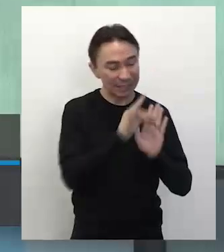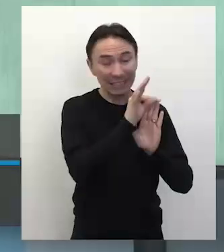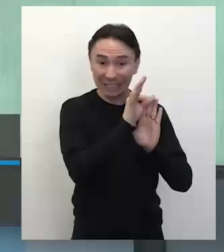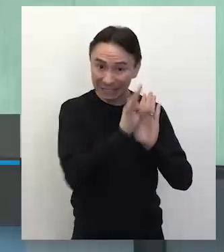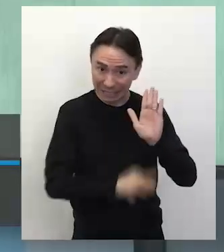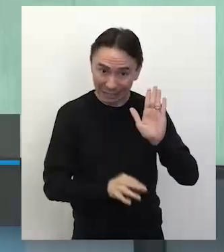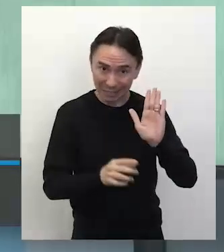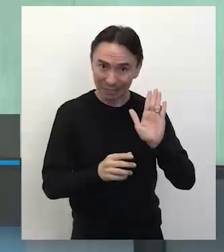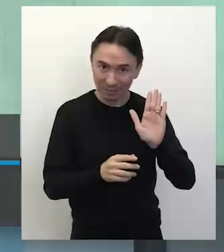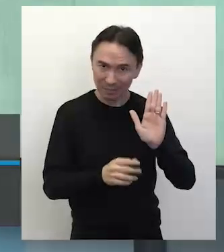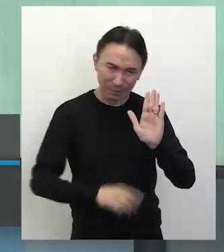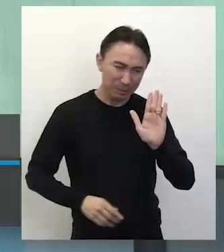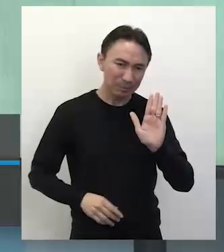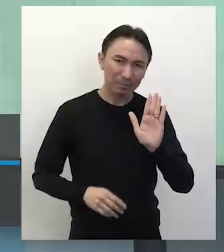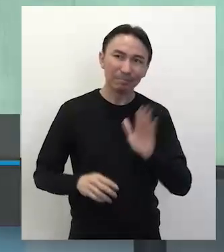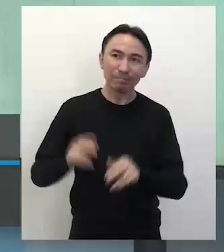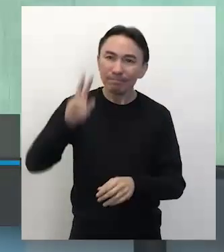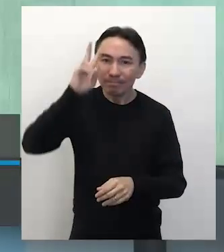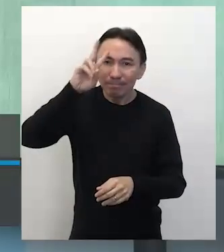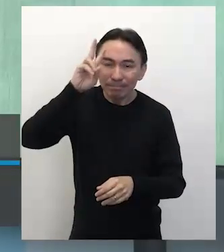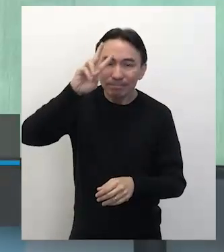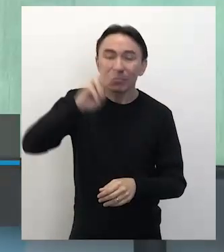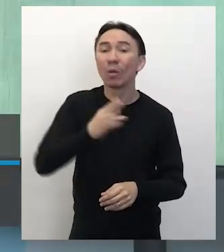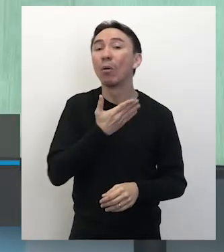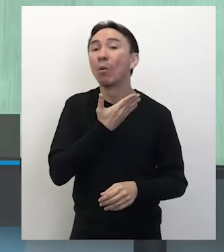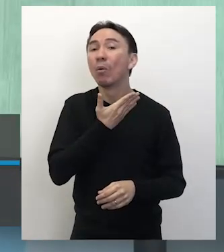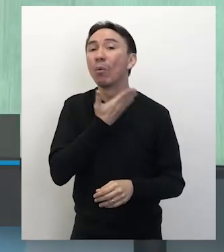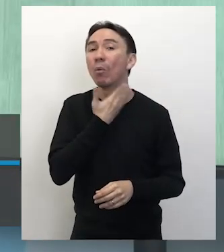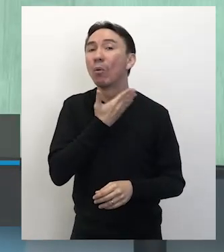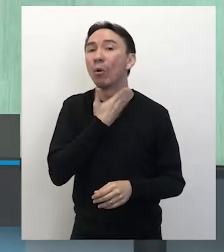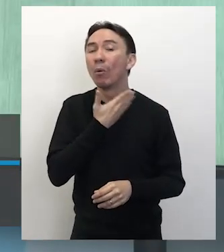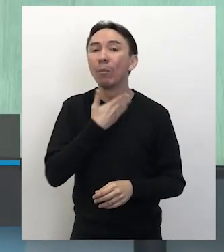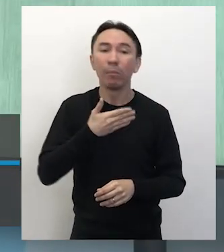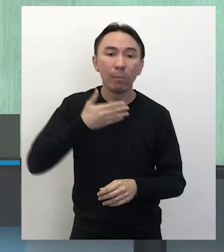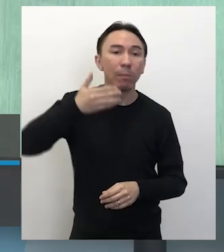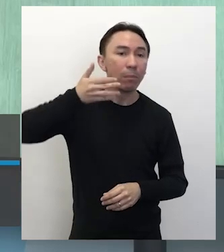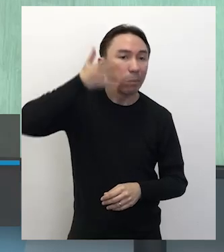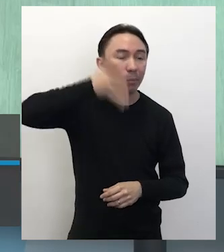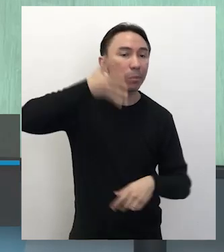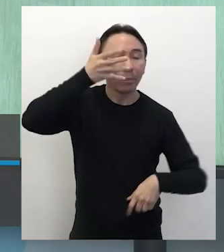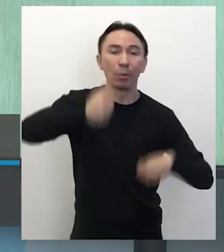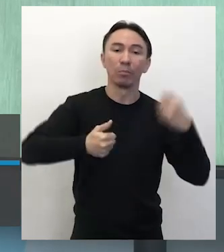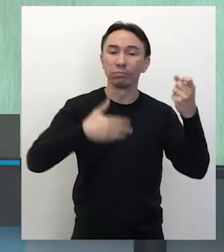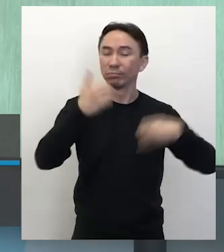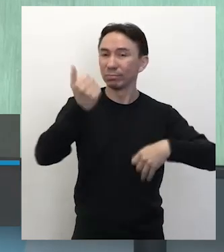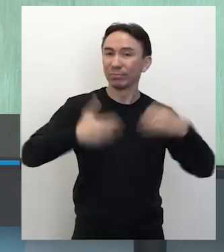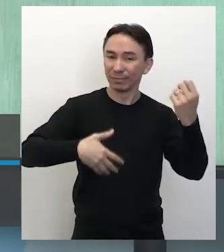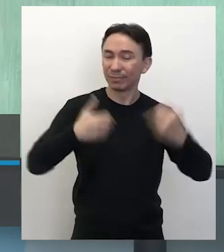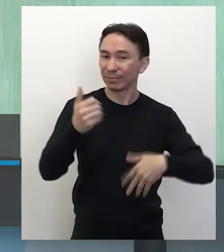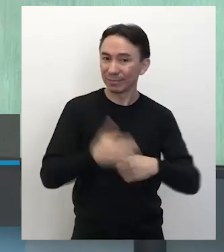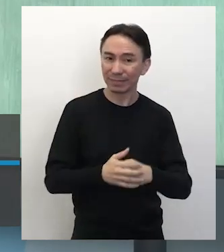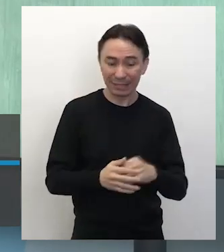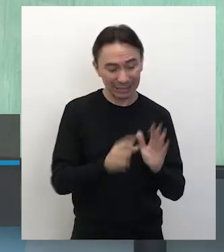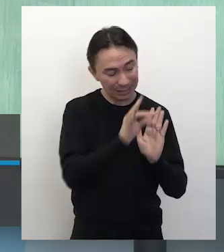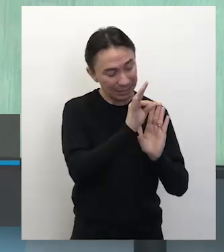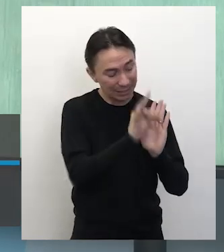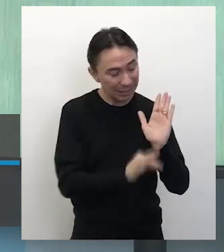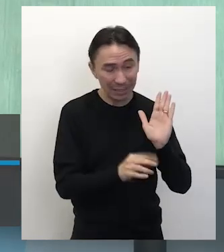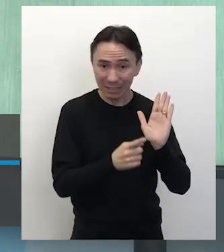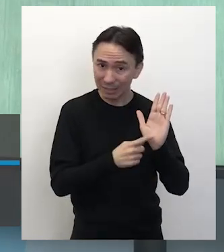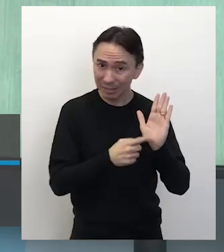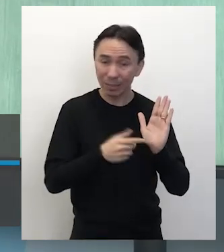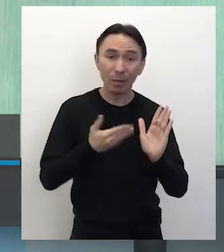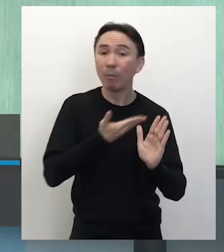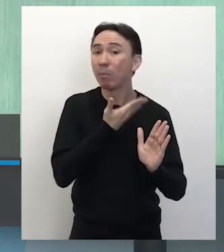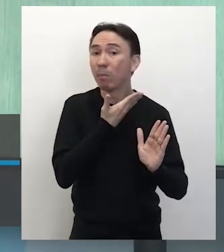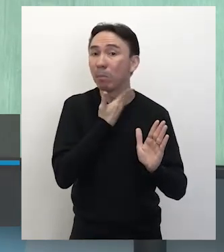Então, como a gente viu lá na aula com o Daniel, né? Então, esses textos de tradição oral, eles trazem muito da cultura de